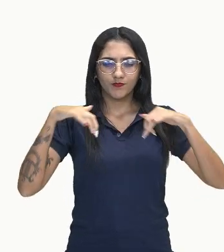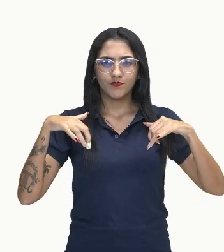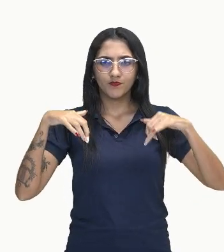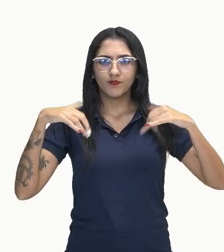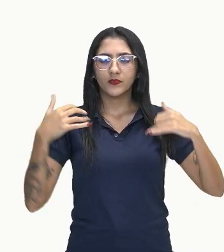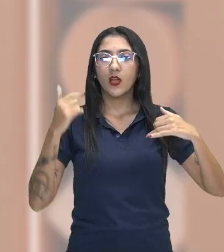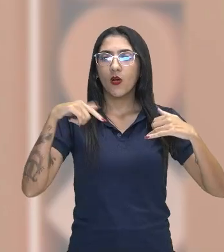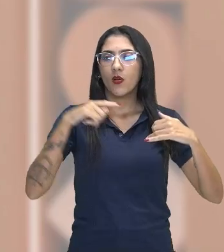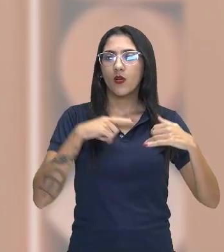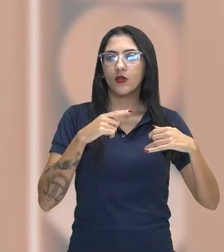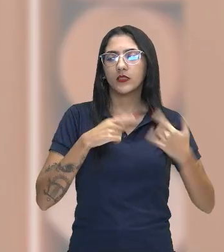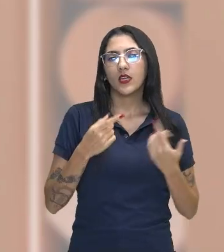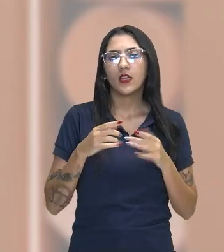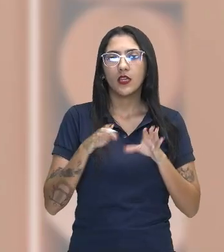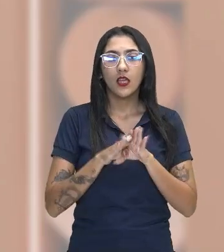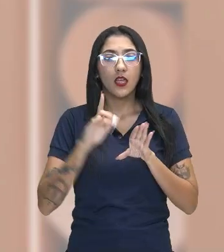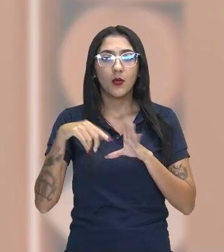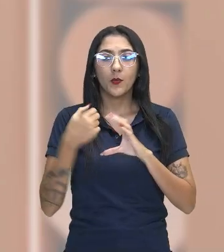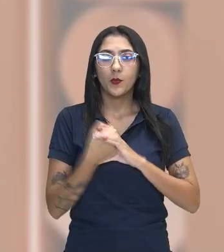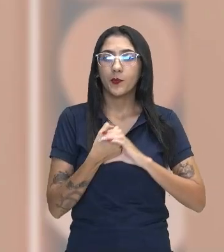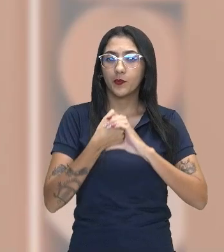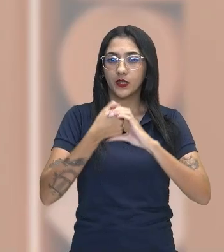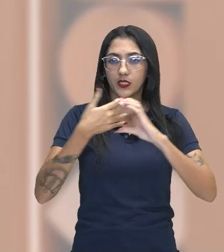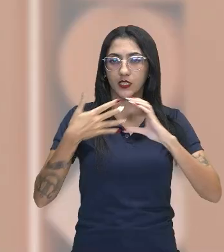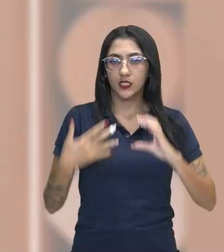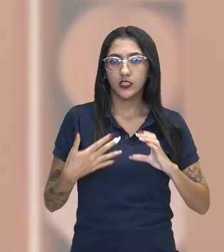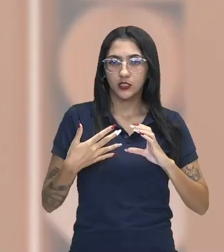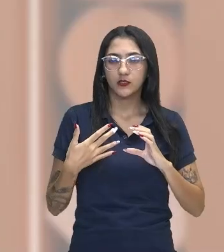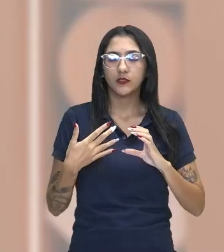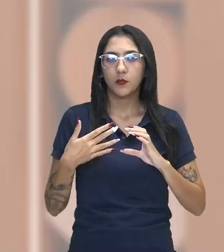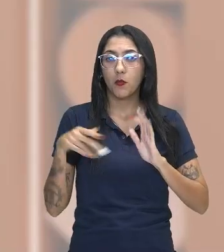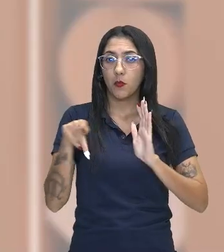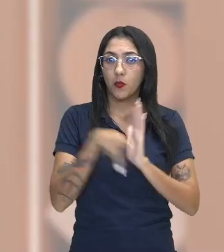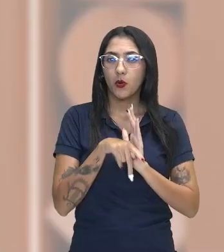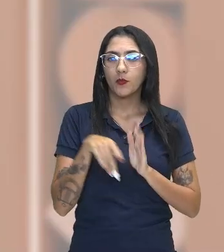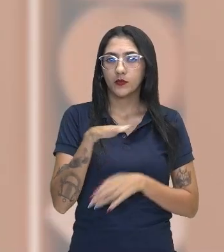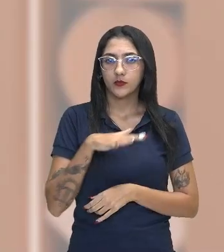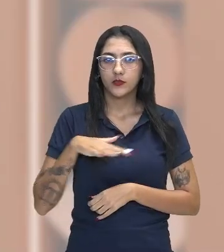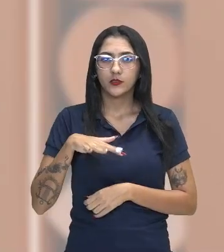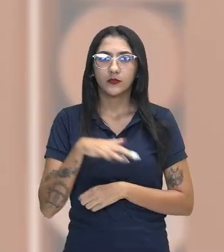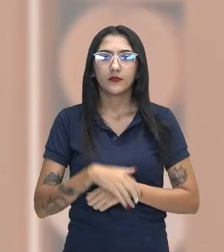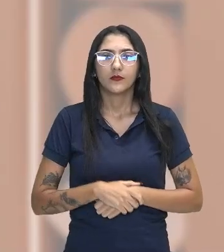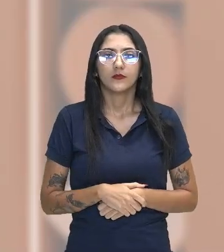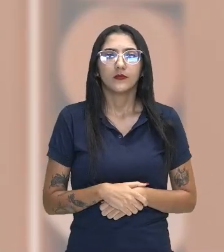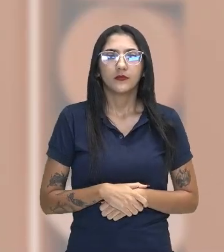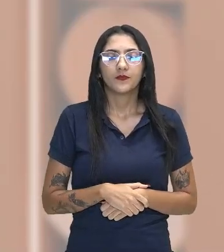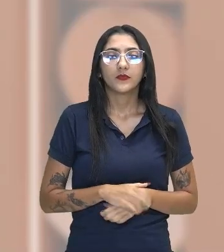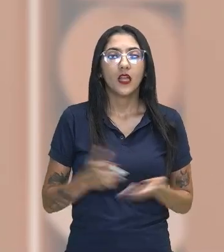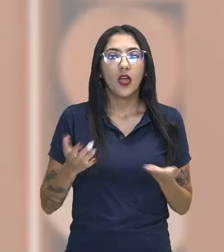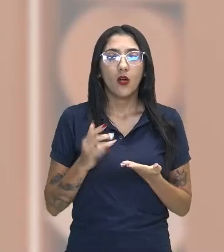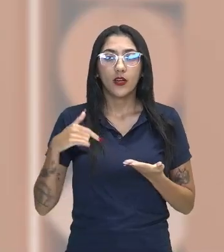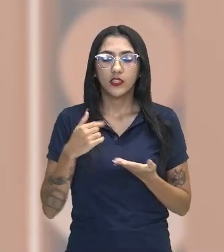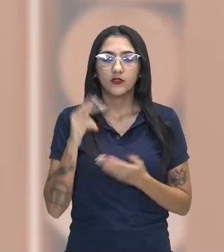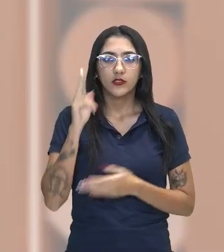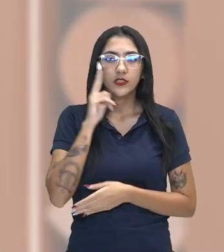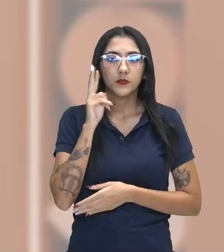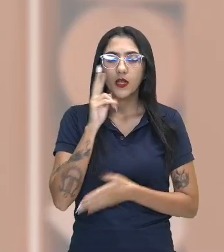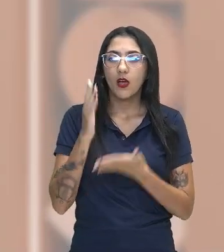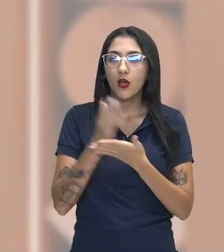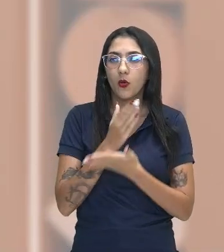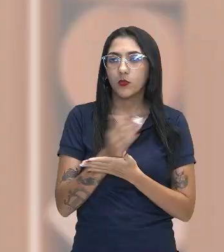acaba também caracterizando determinadas áreas. Então, a gente vai relembrar aí alguns domínios também, como o